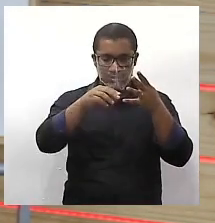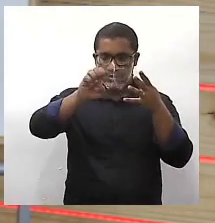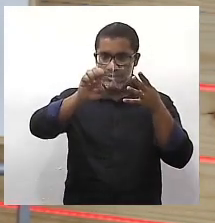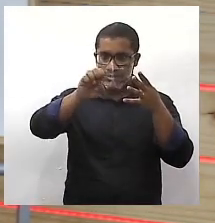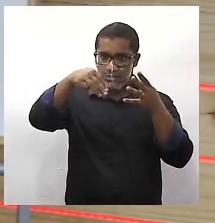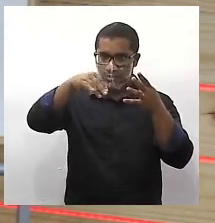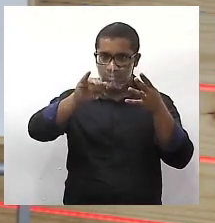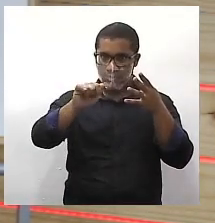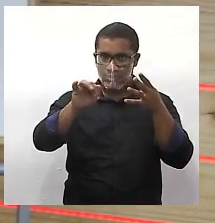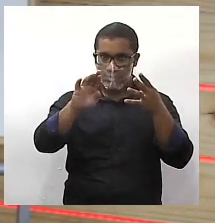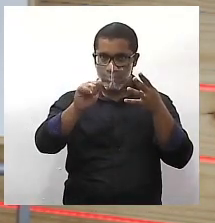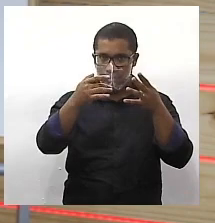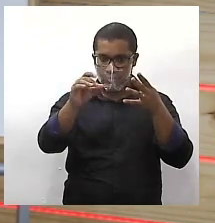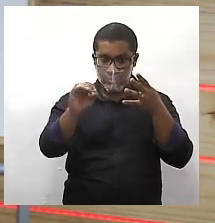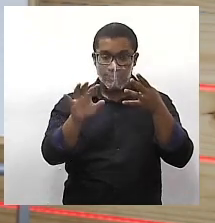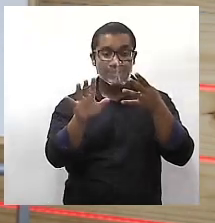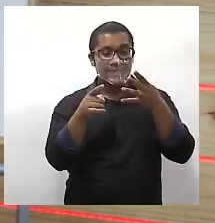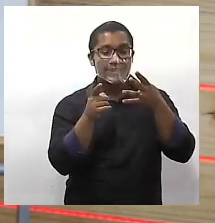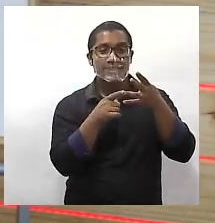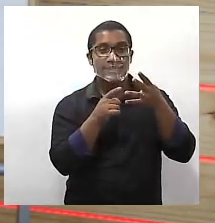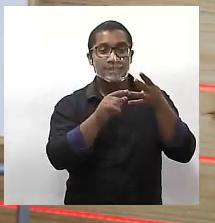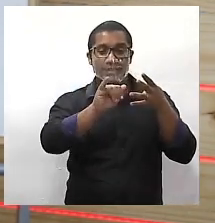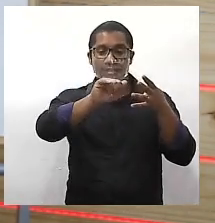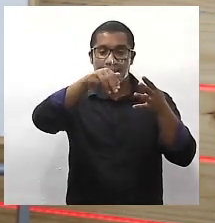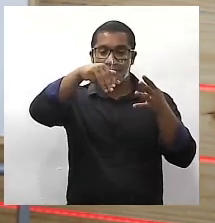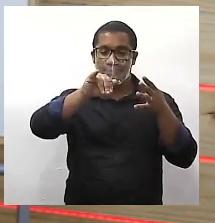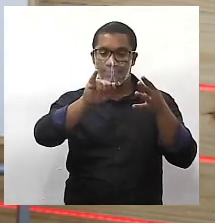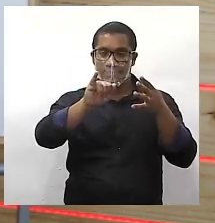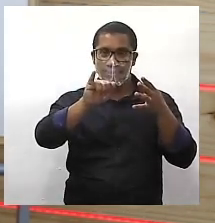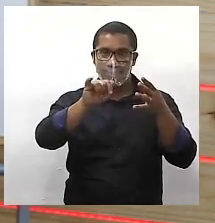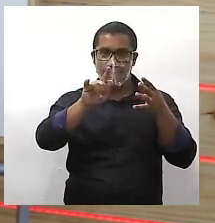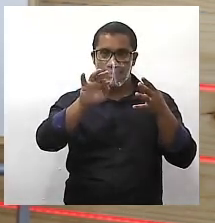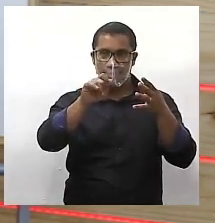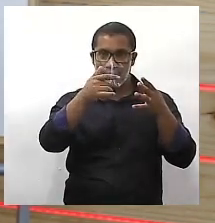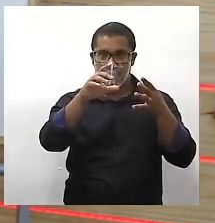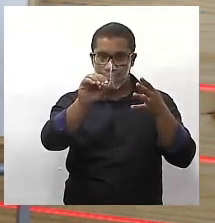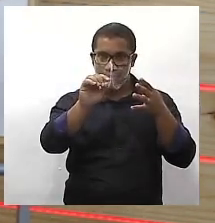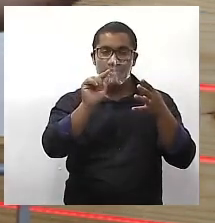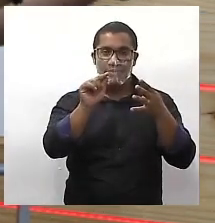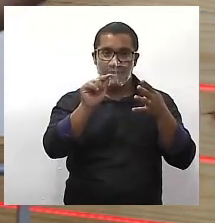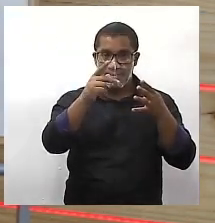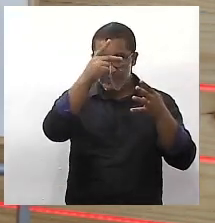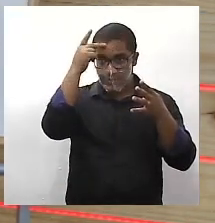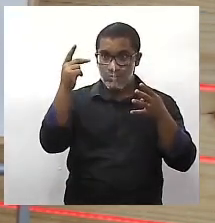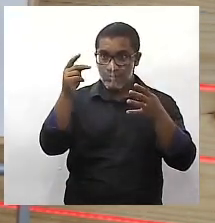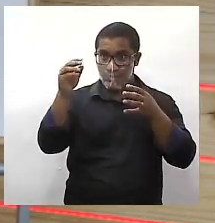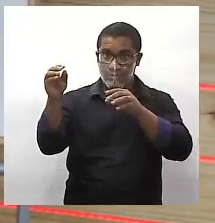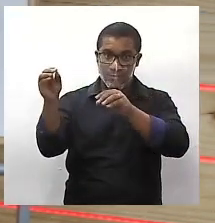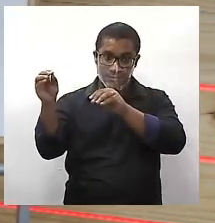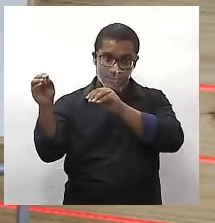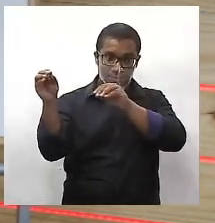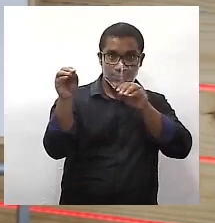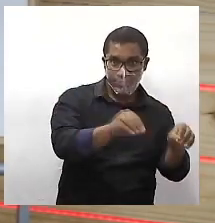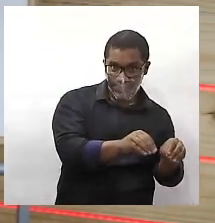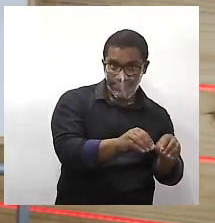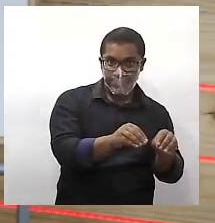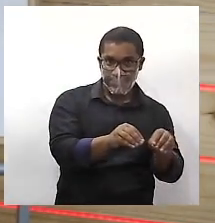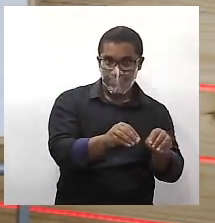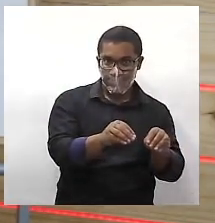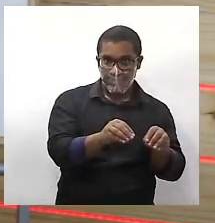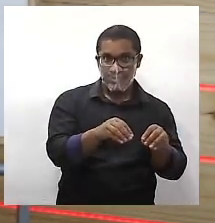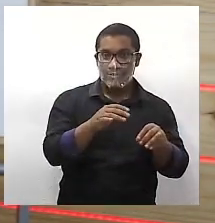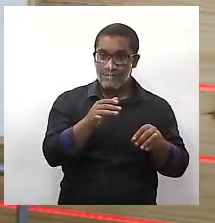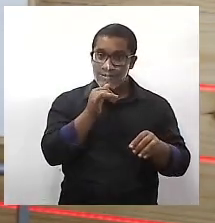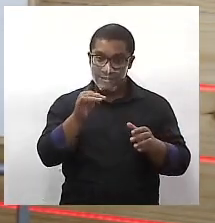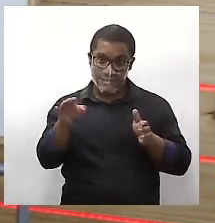emigração. Andrei, o que é a imigração? Olhe, o imigrante é quem chega. Se